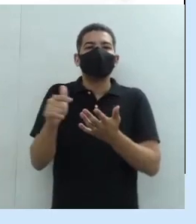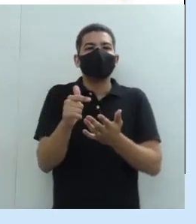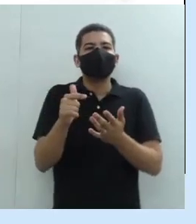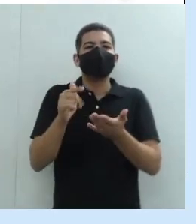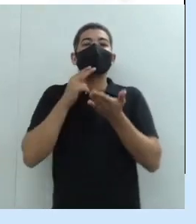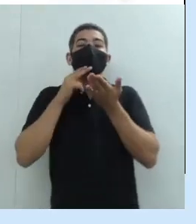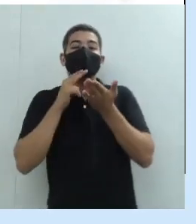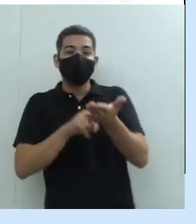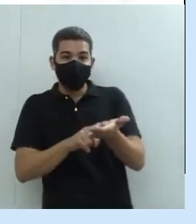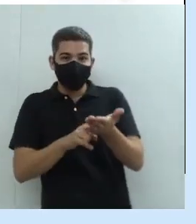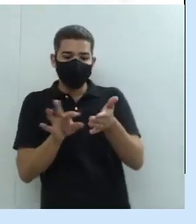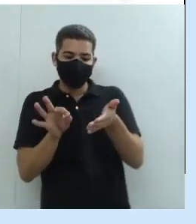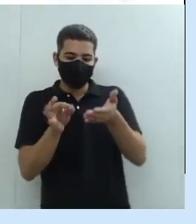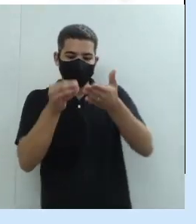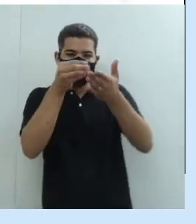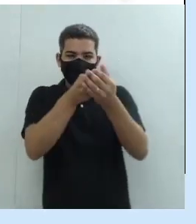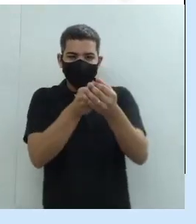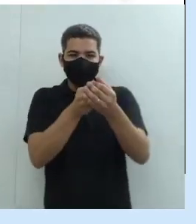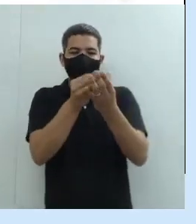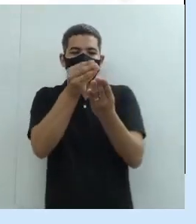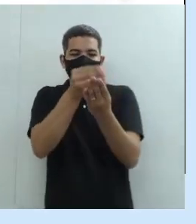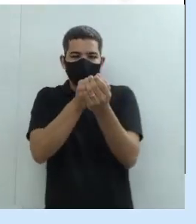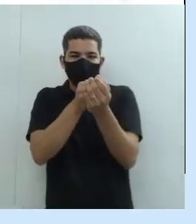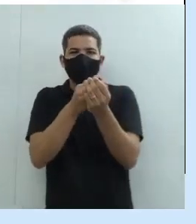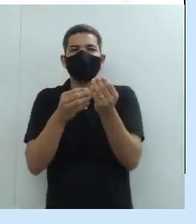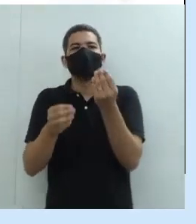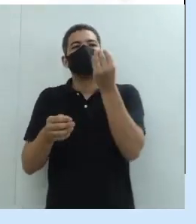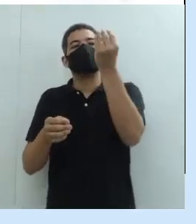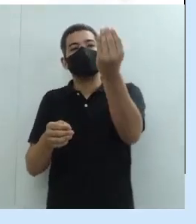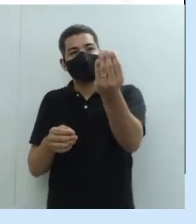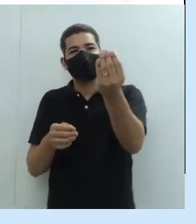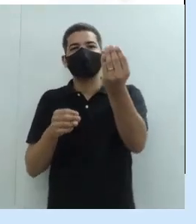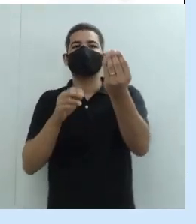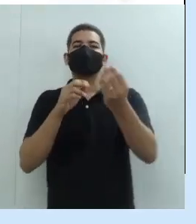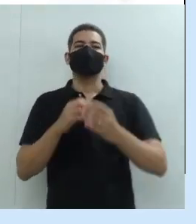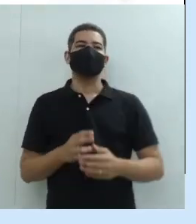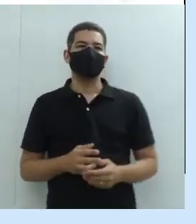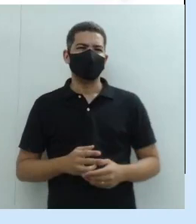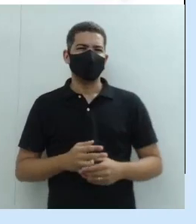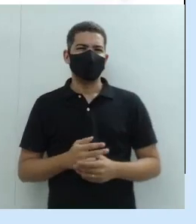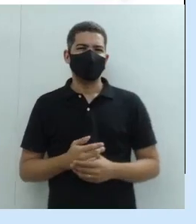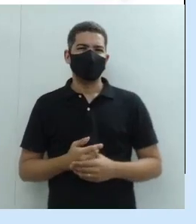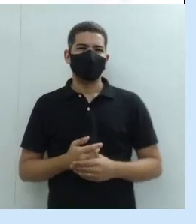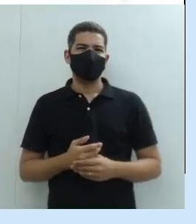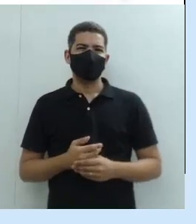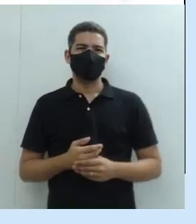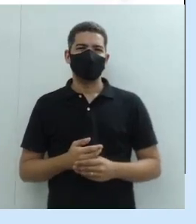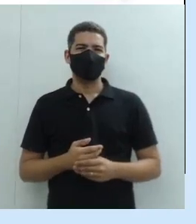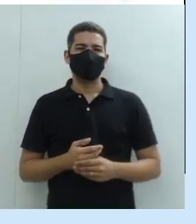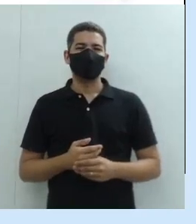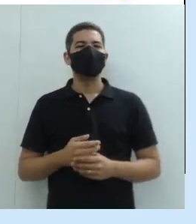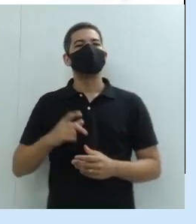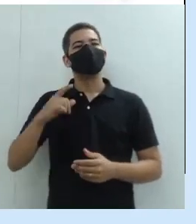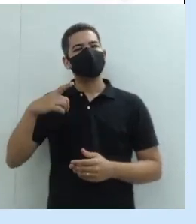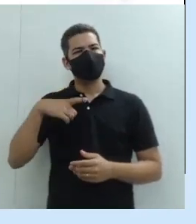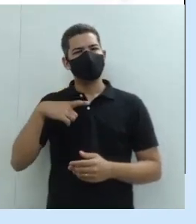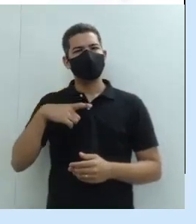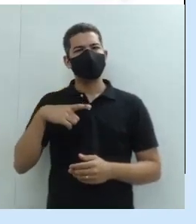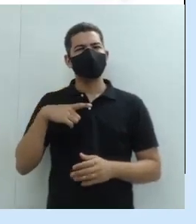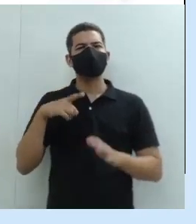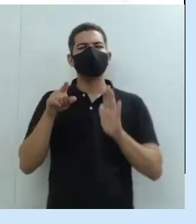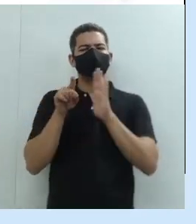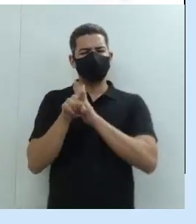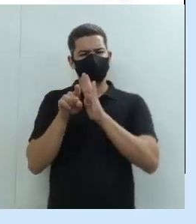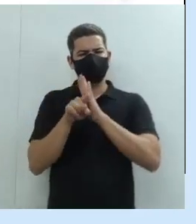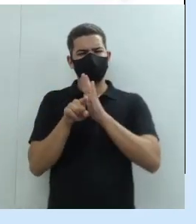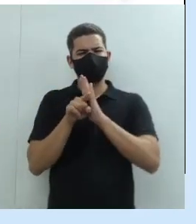pediu para a sua neta fazer isso. No próximo slide, vamos ver algumas perguntinhas sobre essa tirinha. Eu